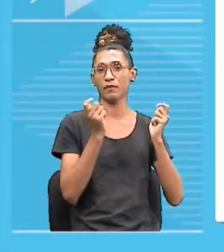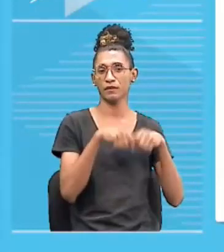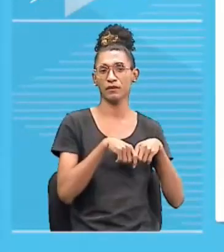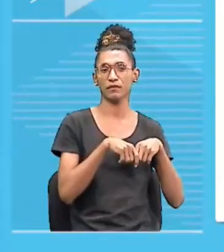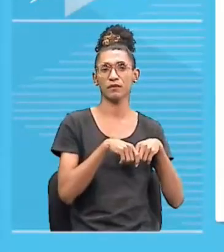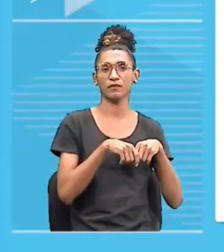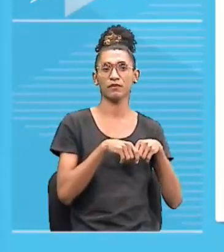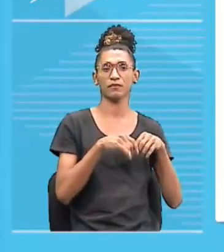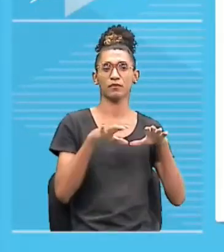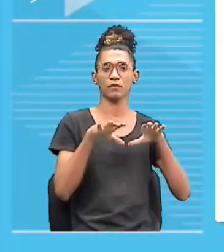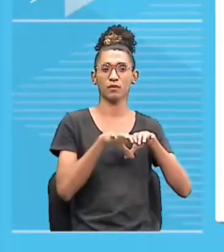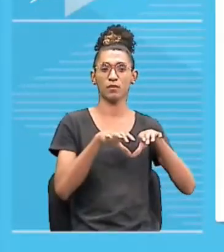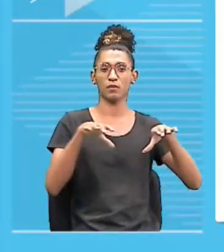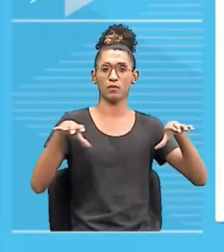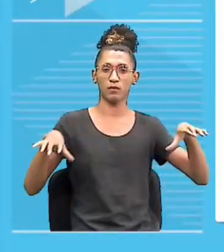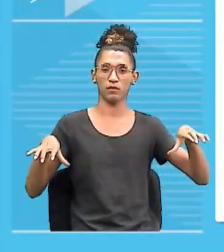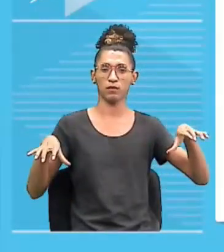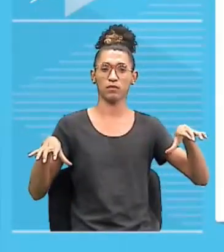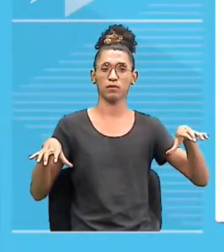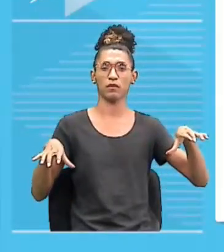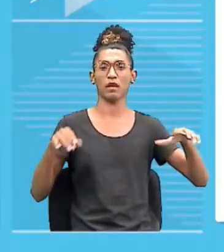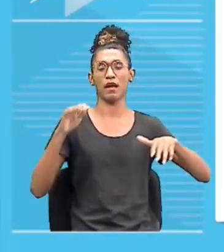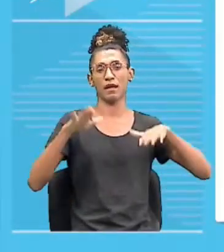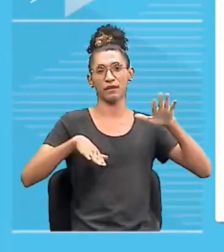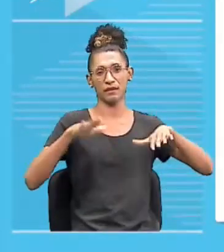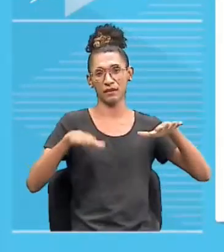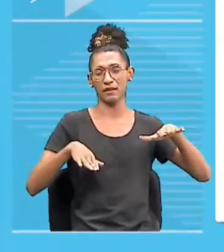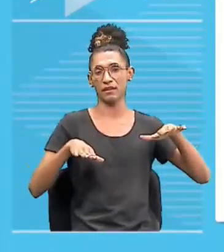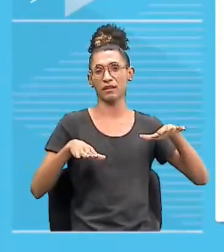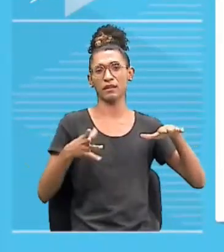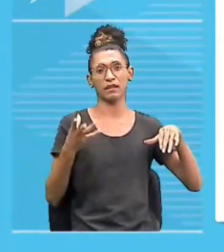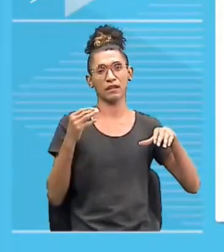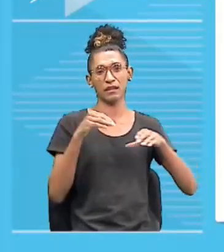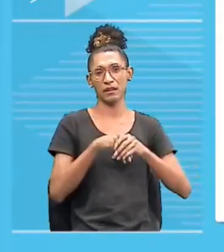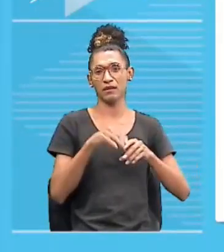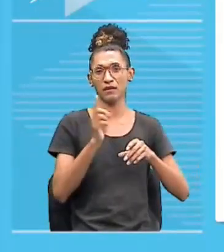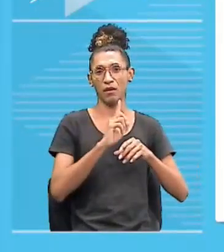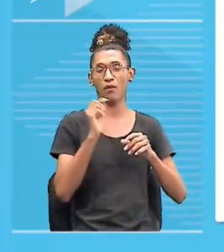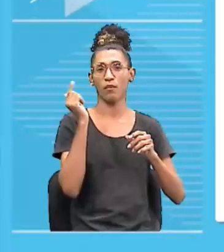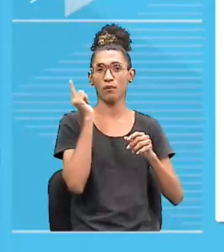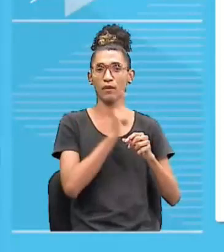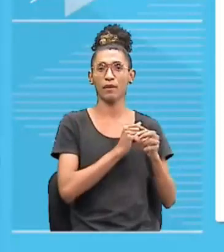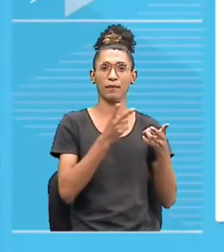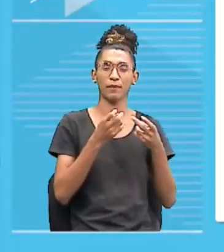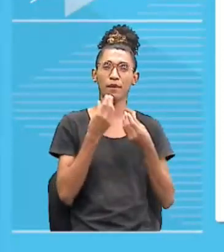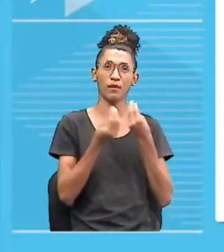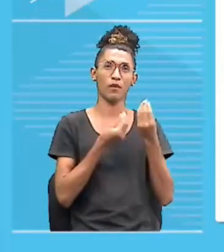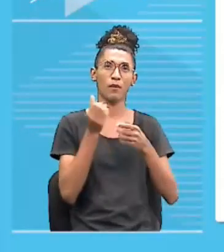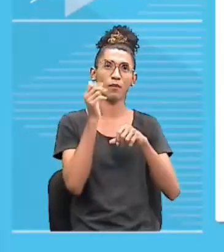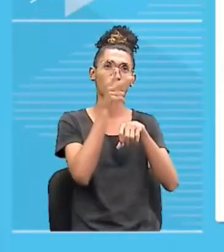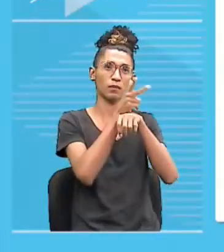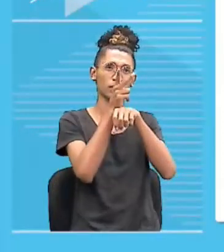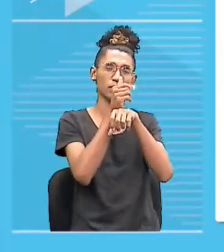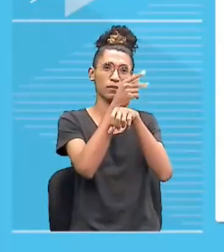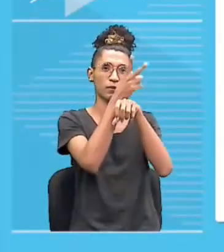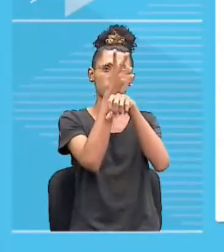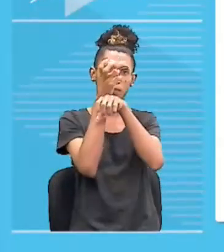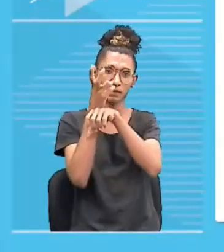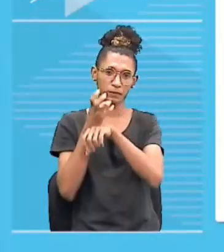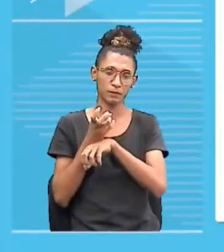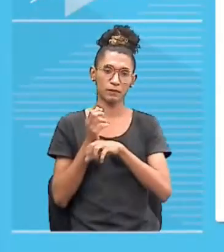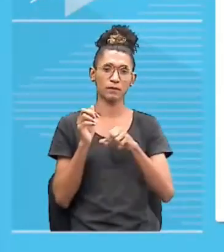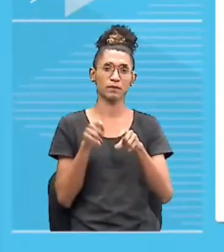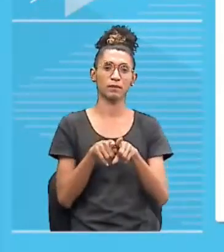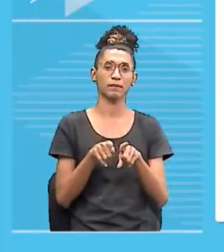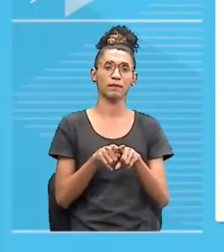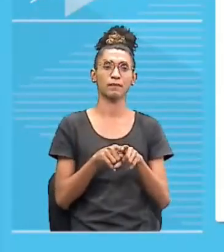remota. Às vezes não estão nem na unidade, às vezes conseguem observar através de câmeras, através de